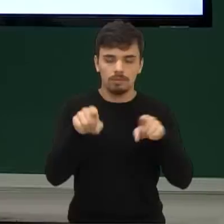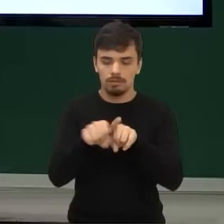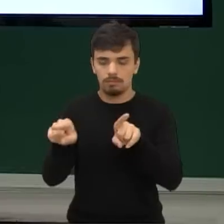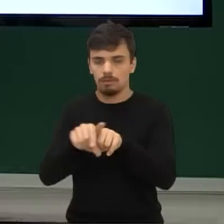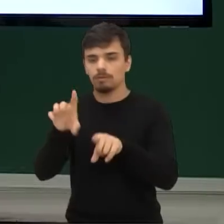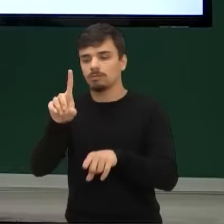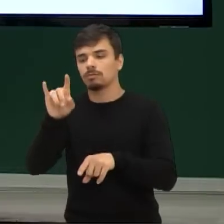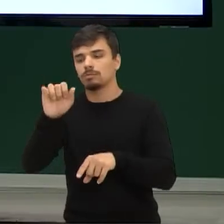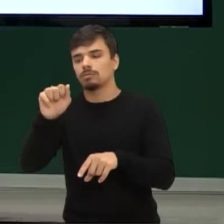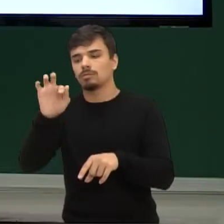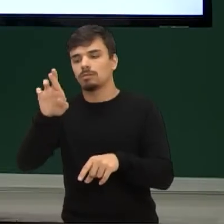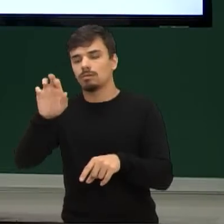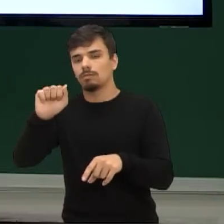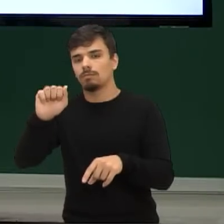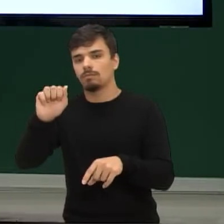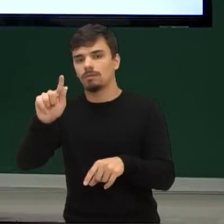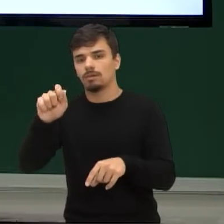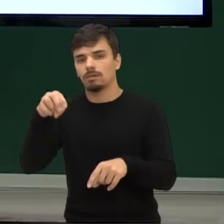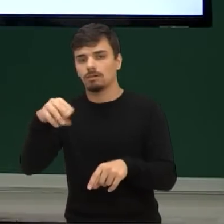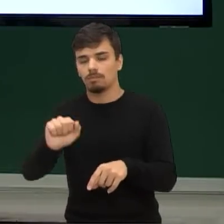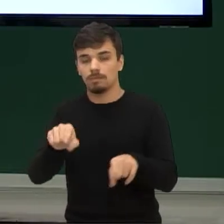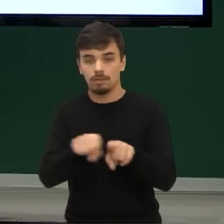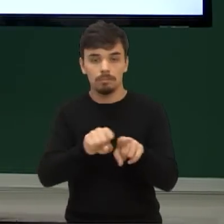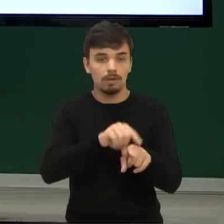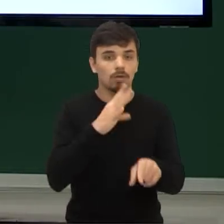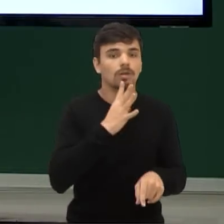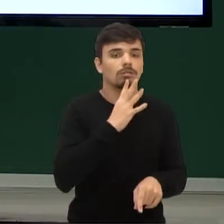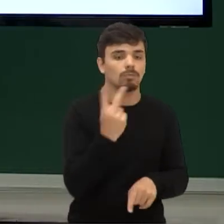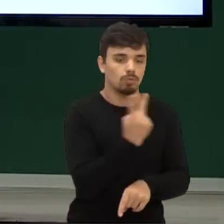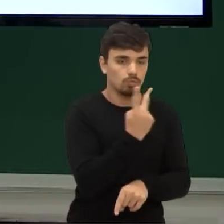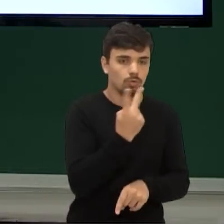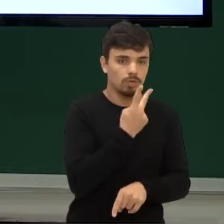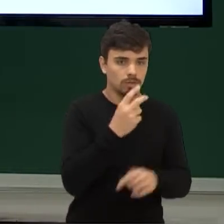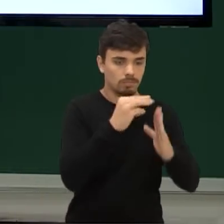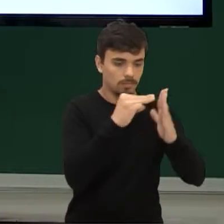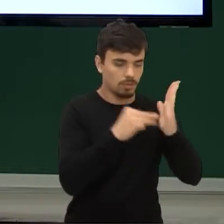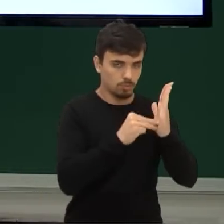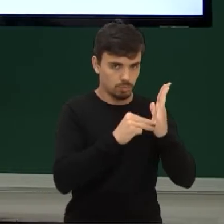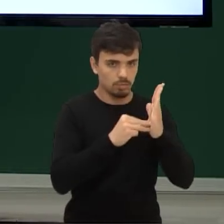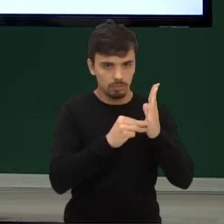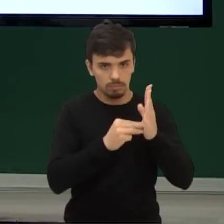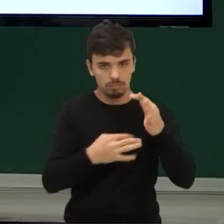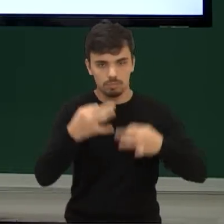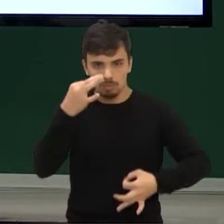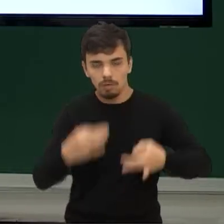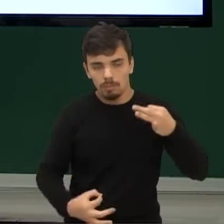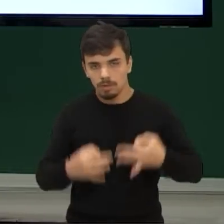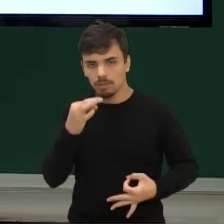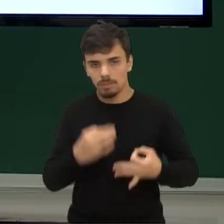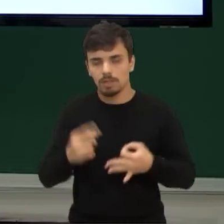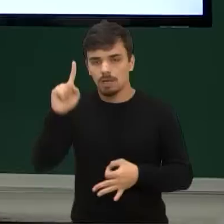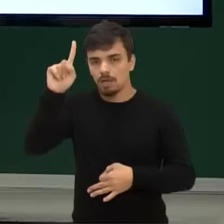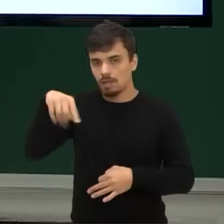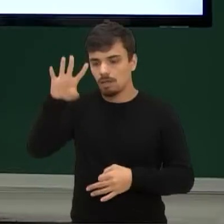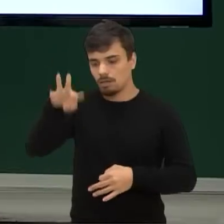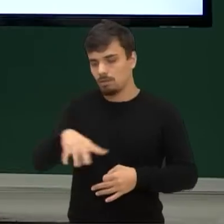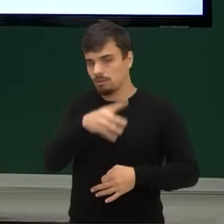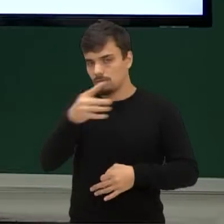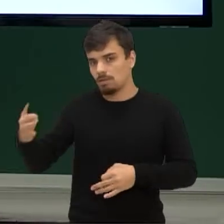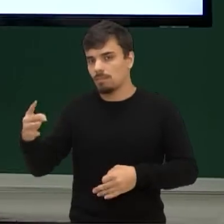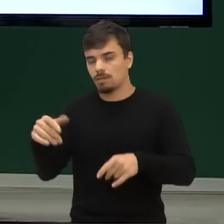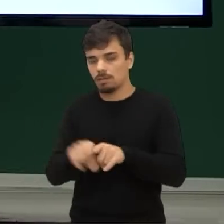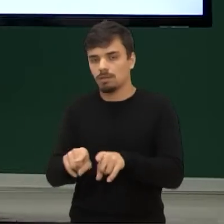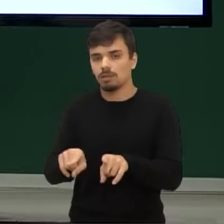diafragma. Conhecemos dois métodos comportamentais, que é a tabelinha e o coito